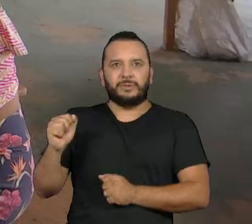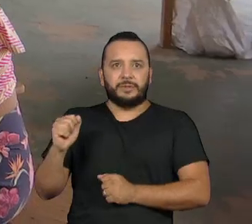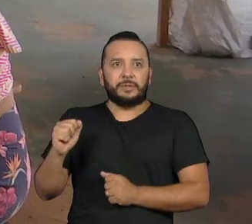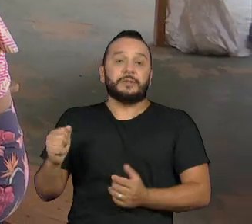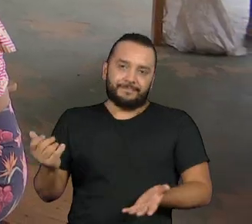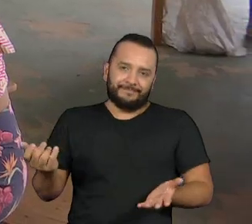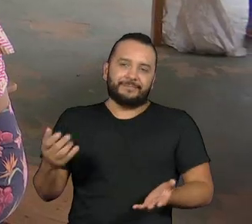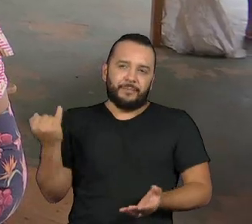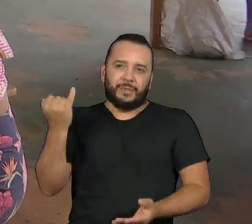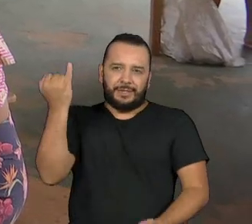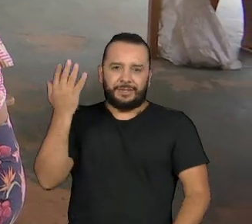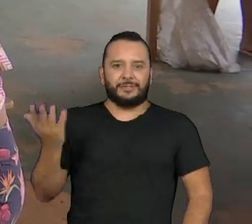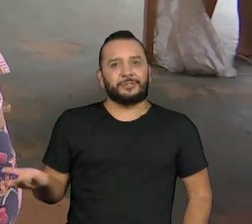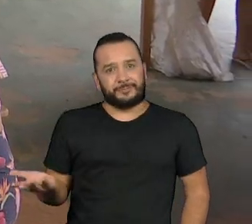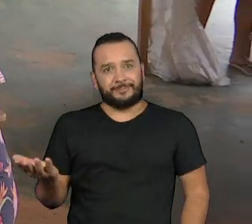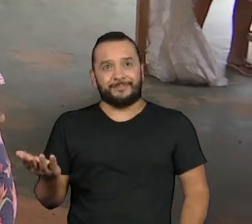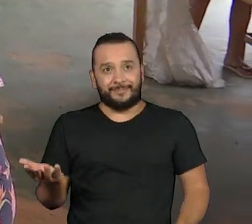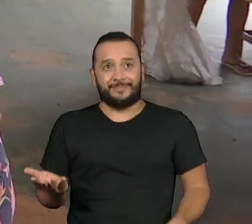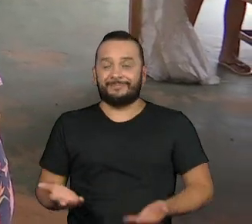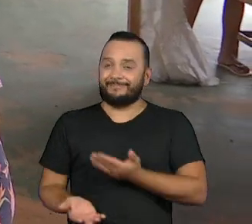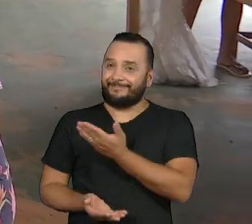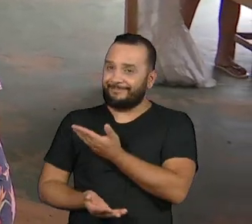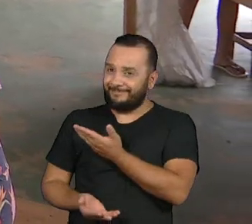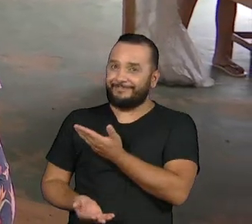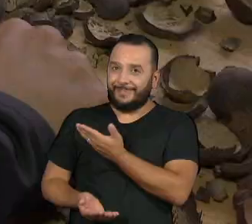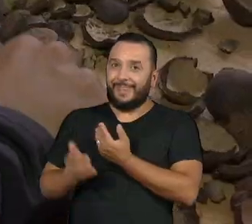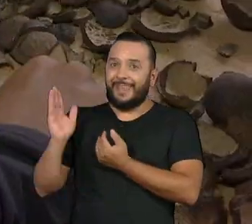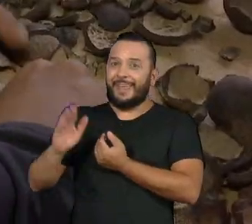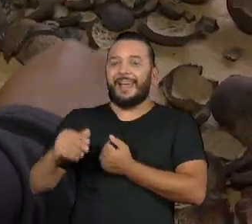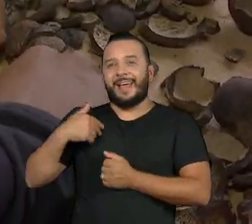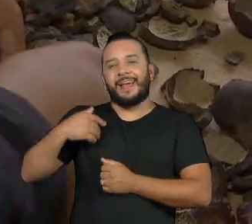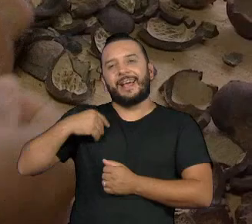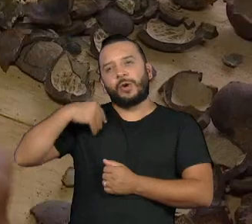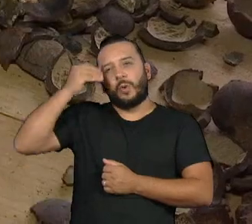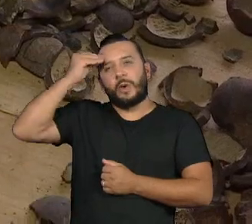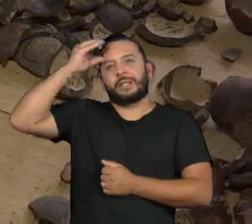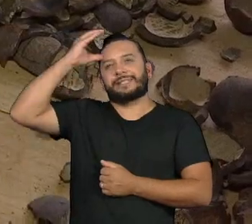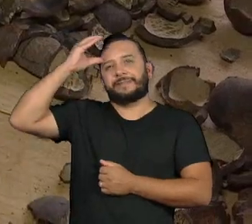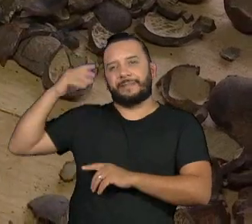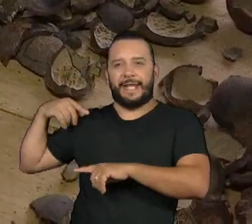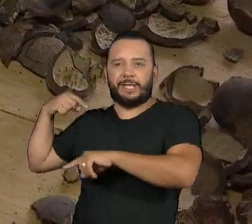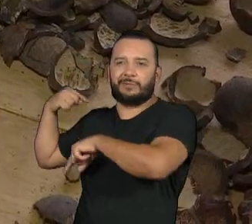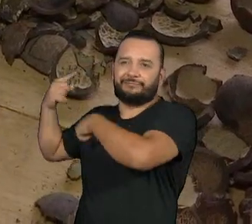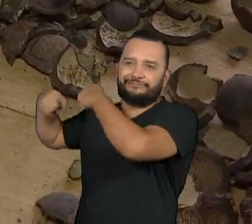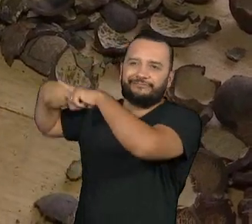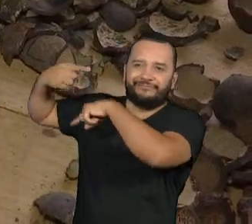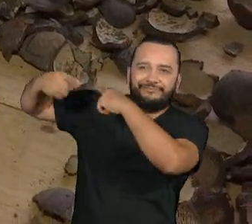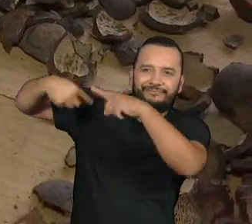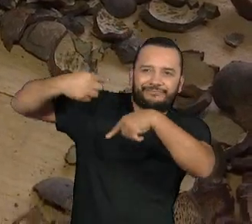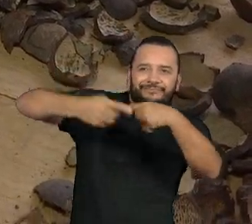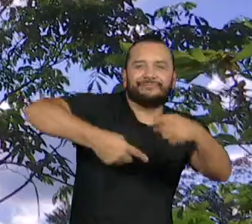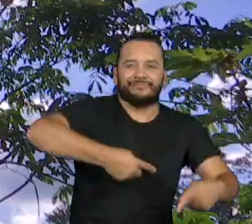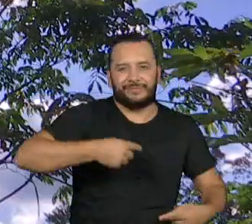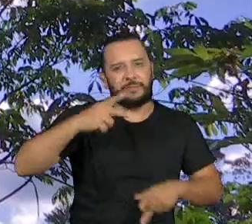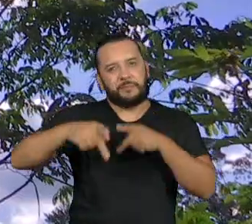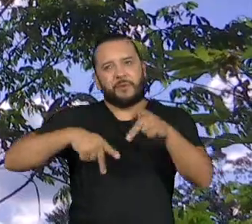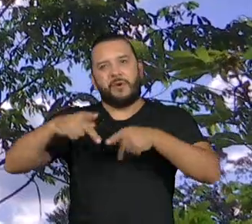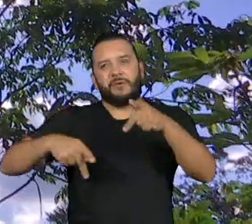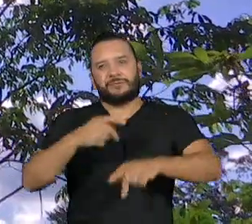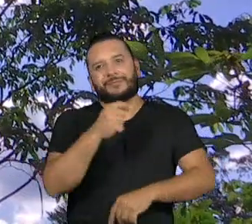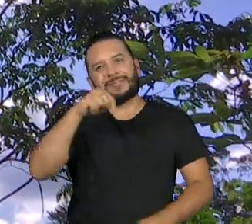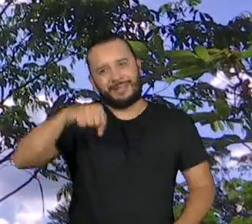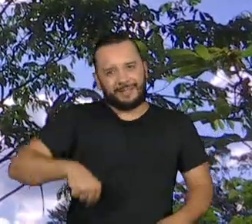sementes. É a reprodução ancestral dos saberes dos povos da floresta. Quando há